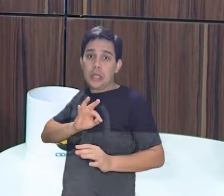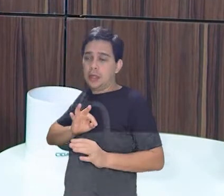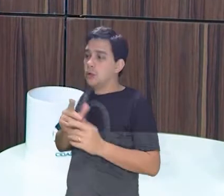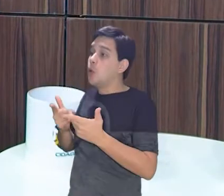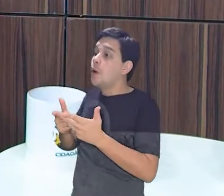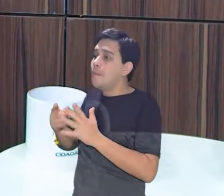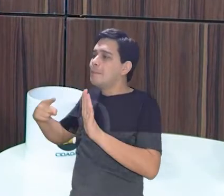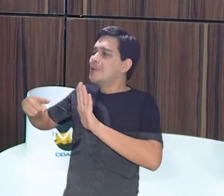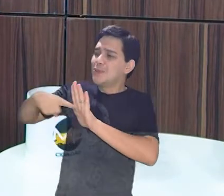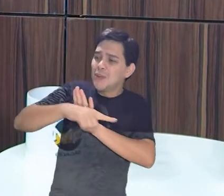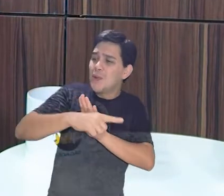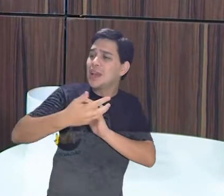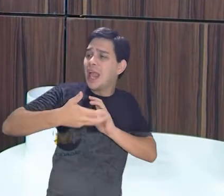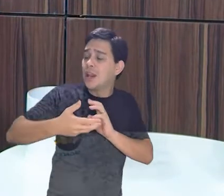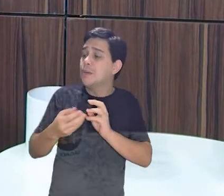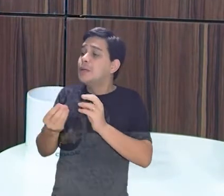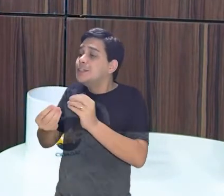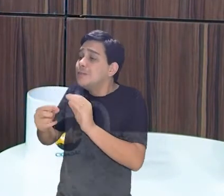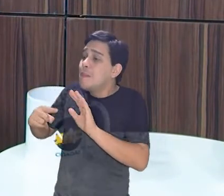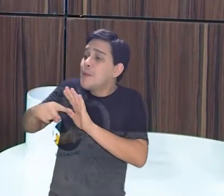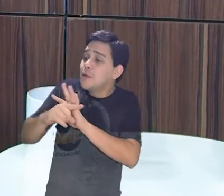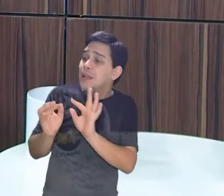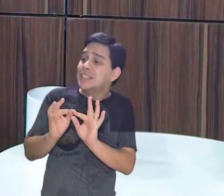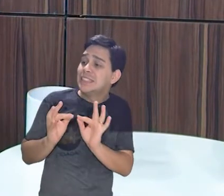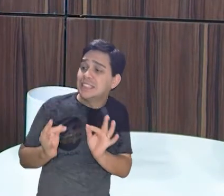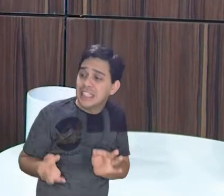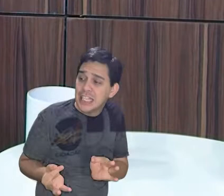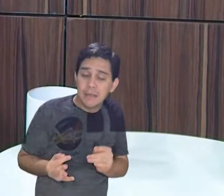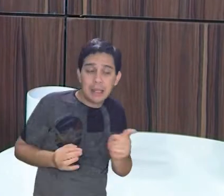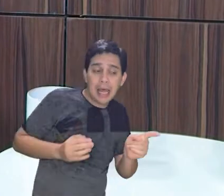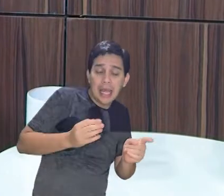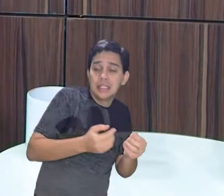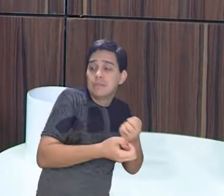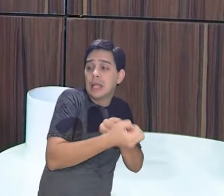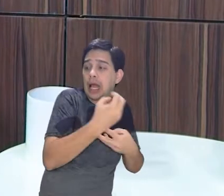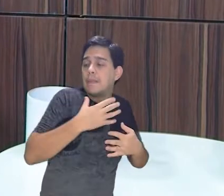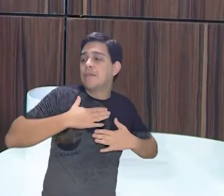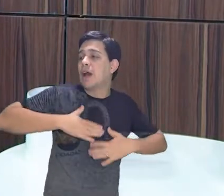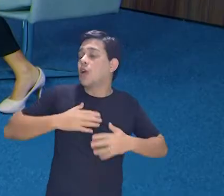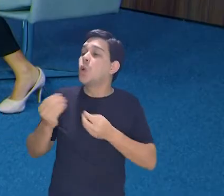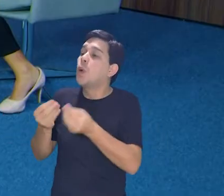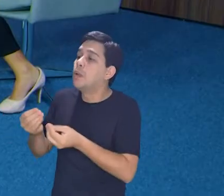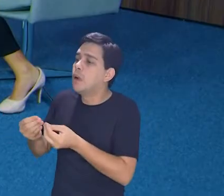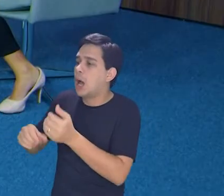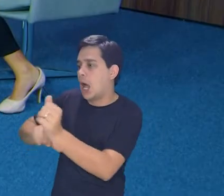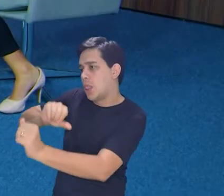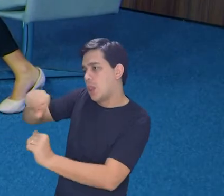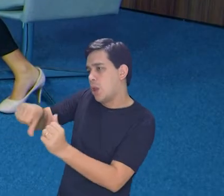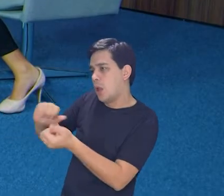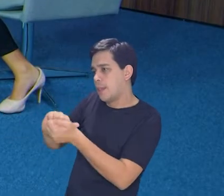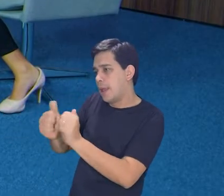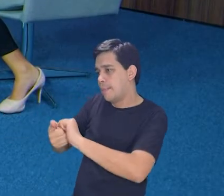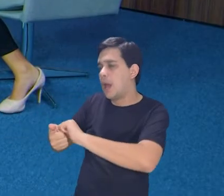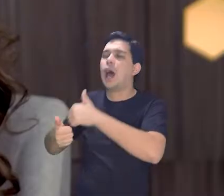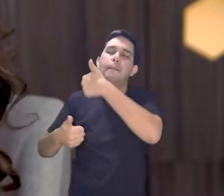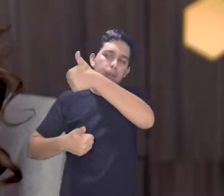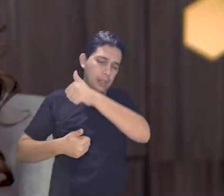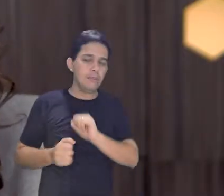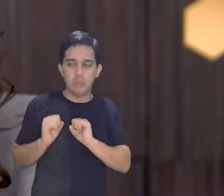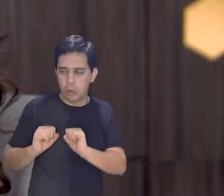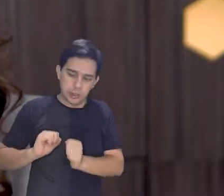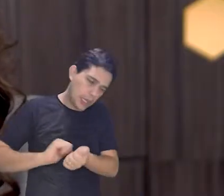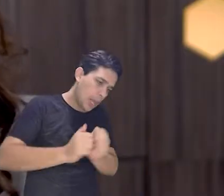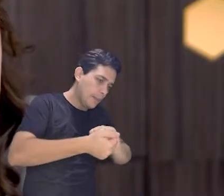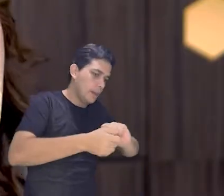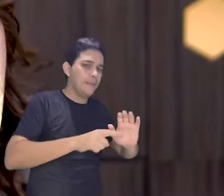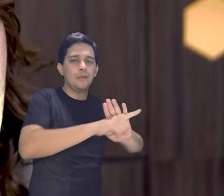que possibilite uma compreensão melhor para a criança ou adolescente. E agora, nesse processo, doutor Medina,